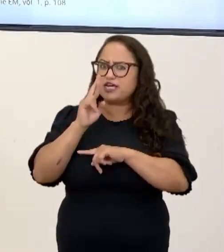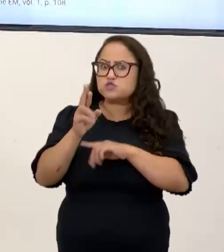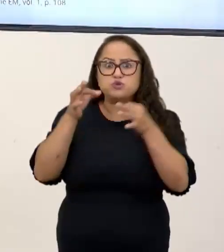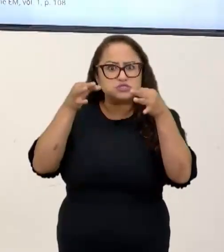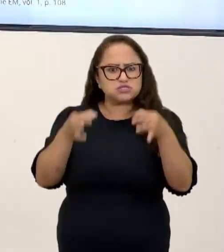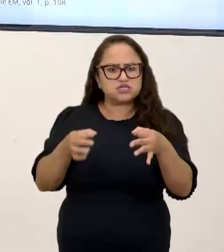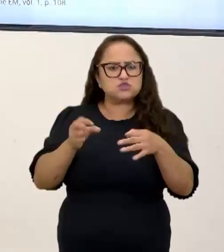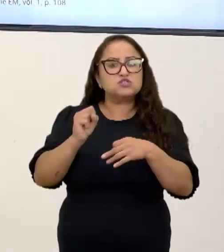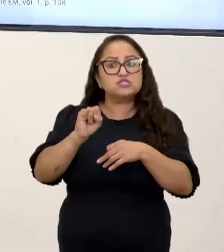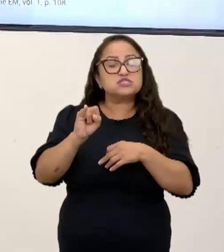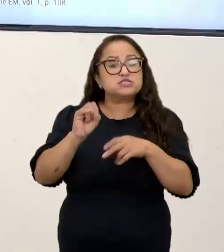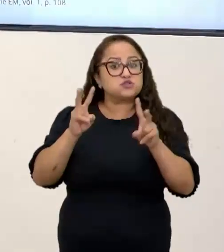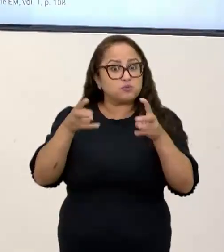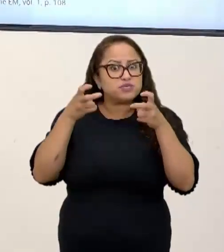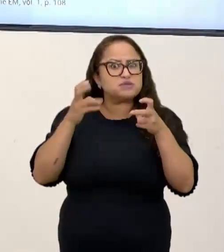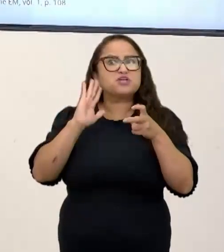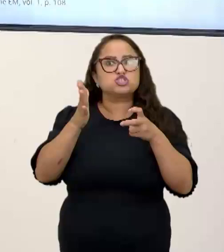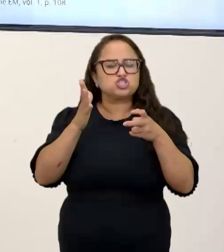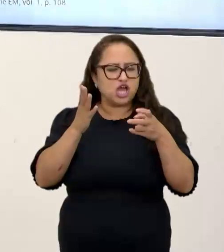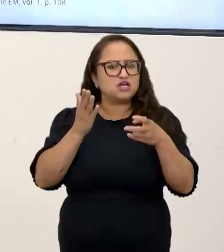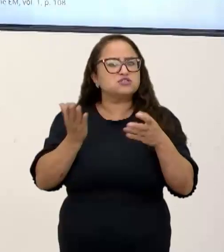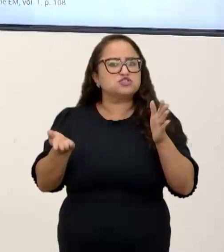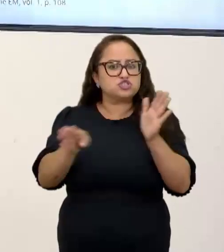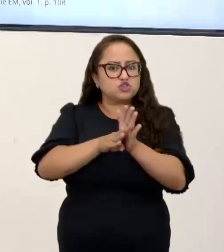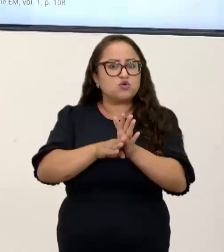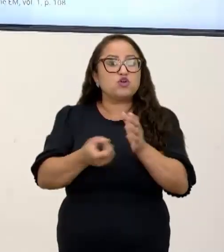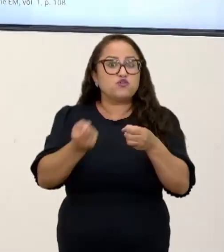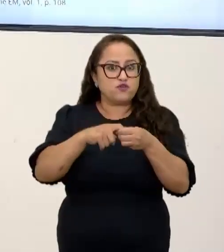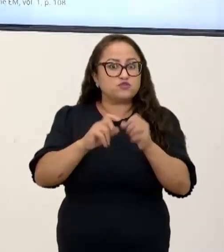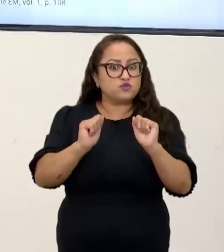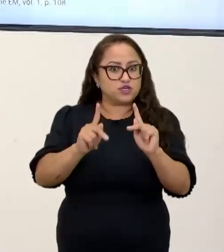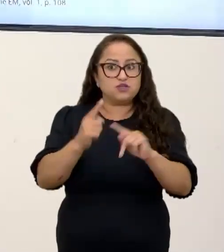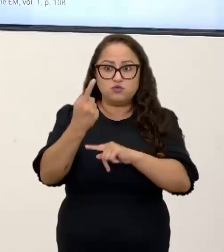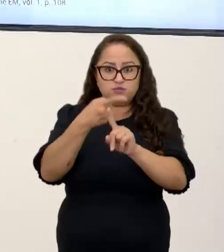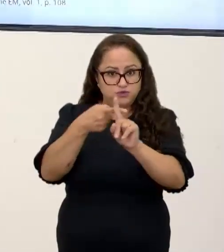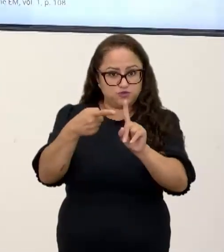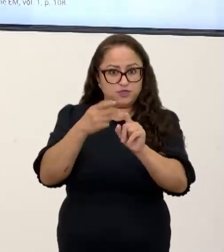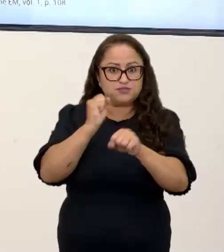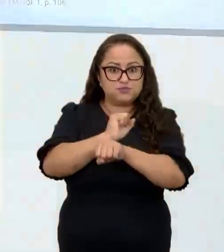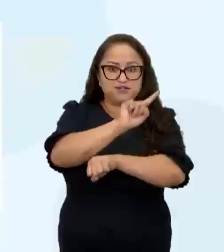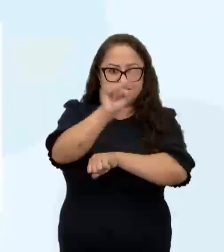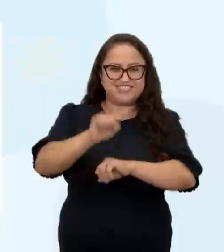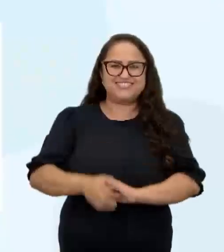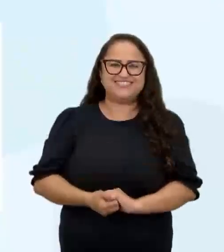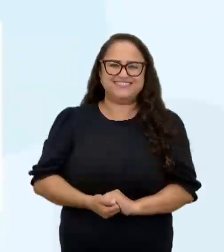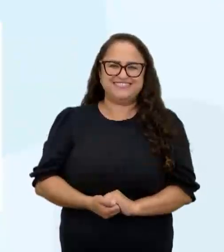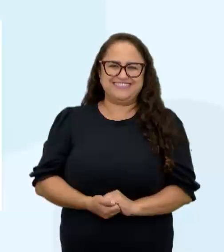Se eu perceber que em 1 minuto já chegou a resposta, eu volto. Se não, 1 minuto e meio, tá bom? Boa sorte.